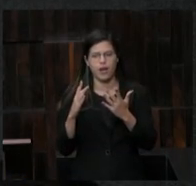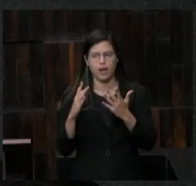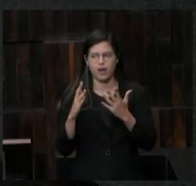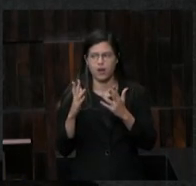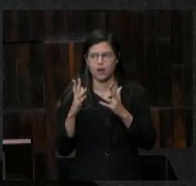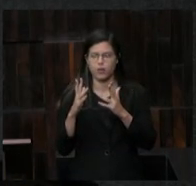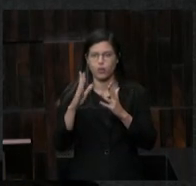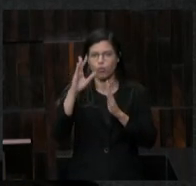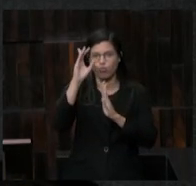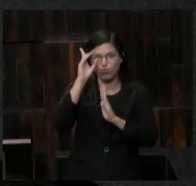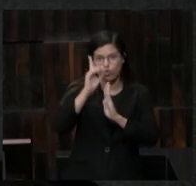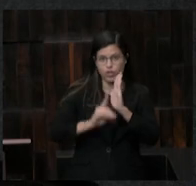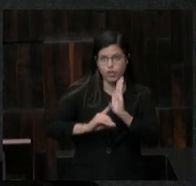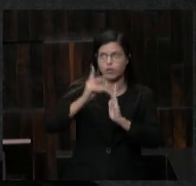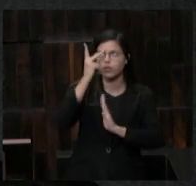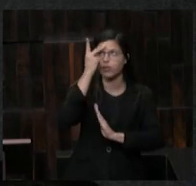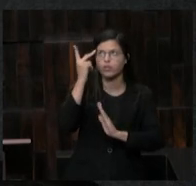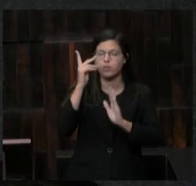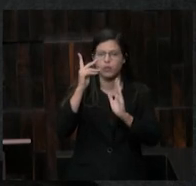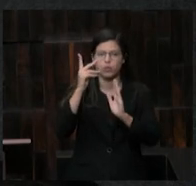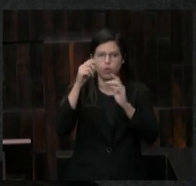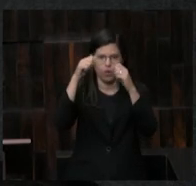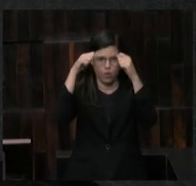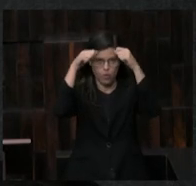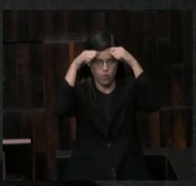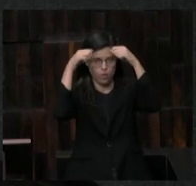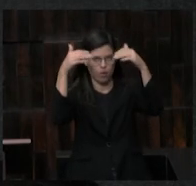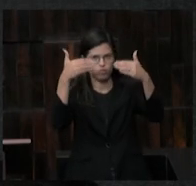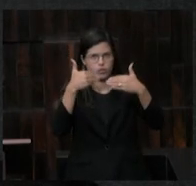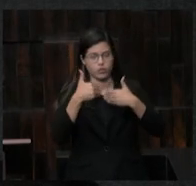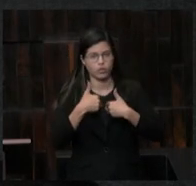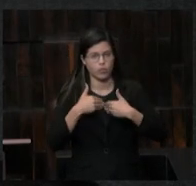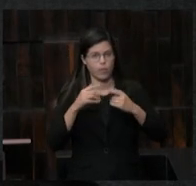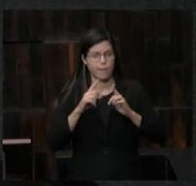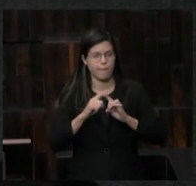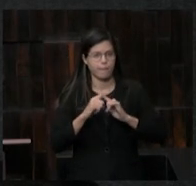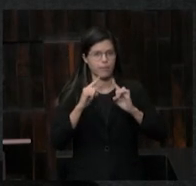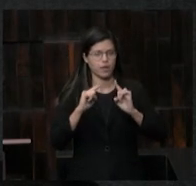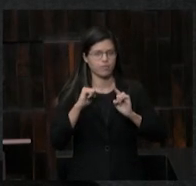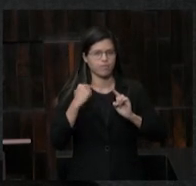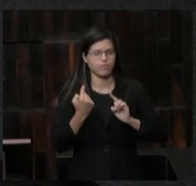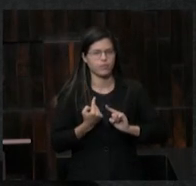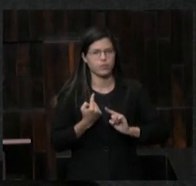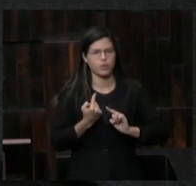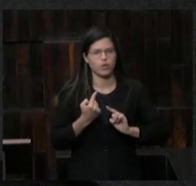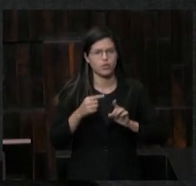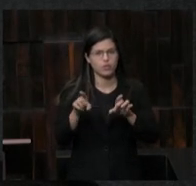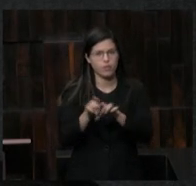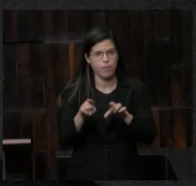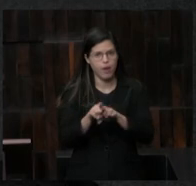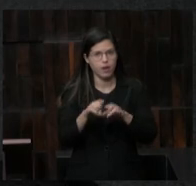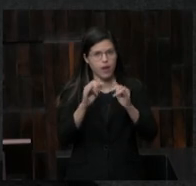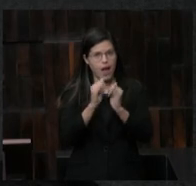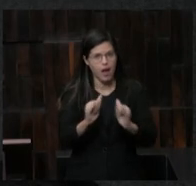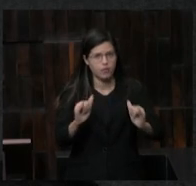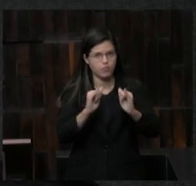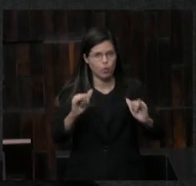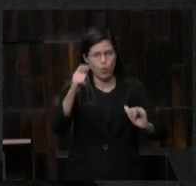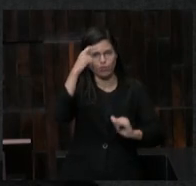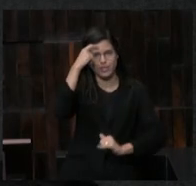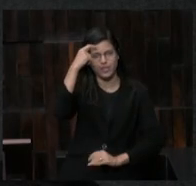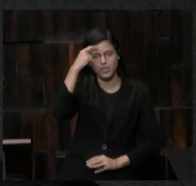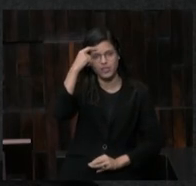o direito das pessoas com autismo, mas que a gente possa conscientizar a toda